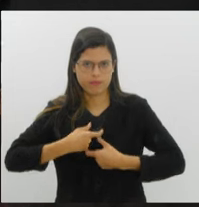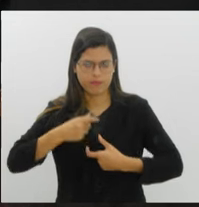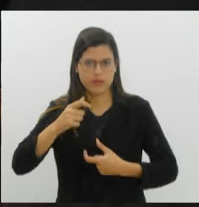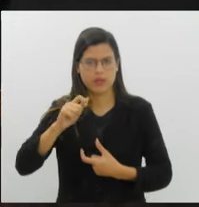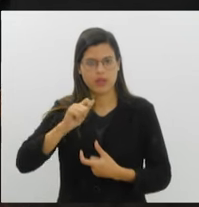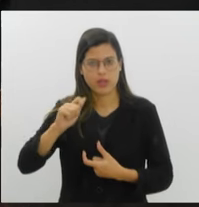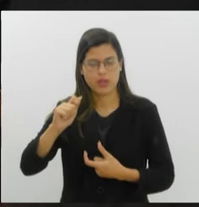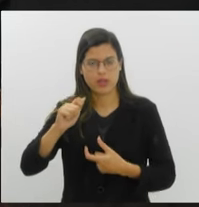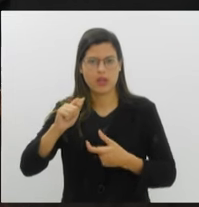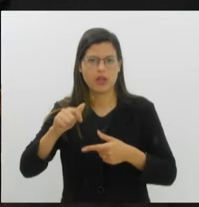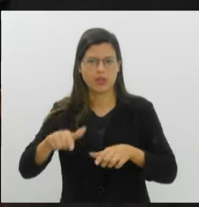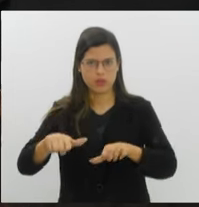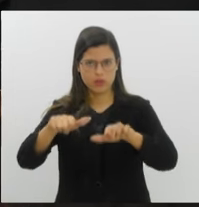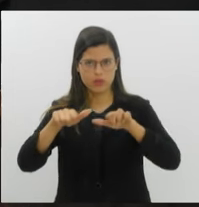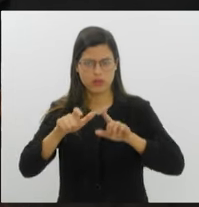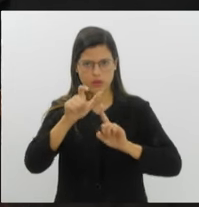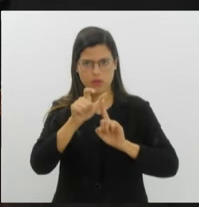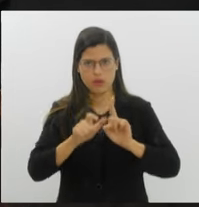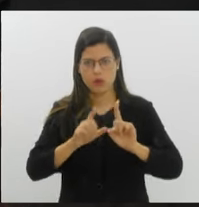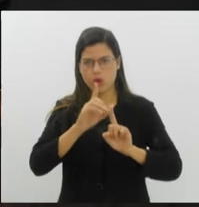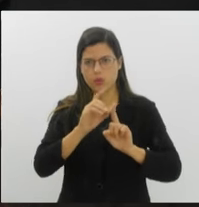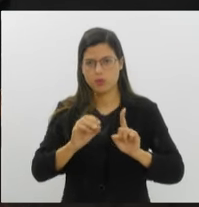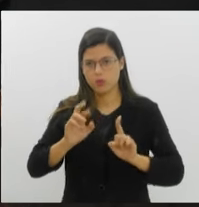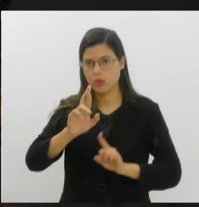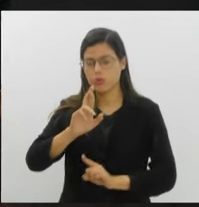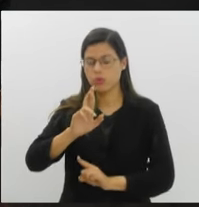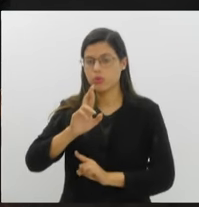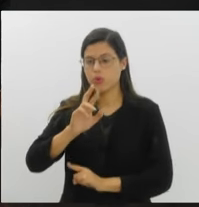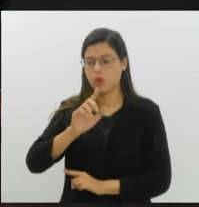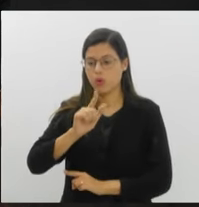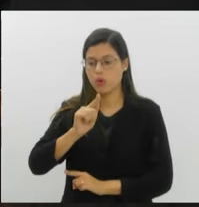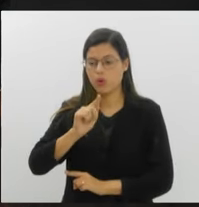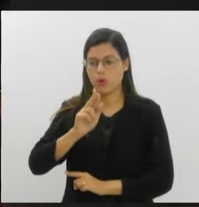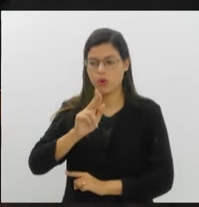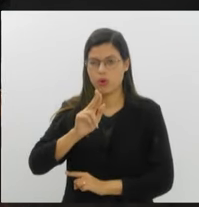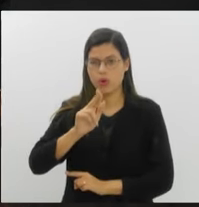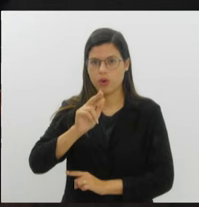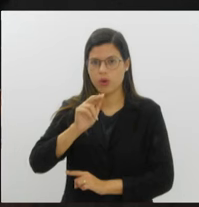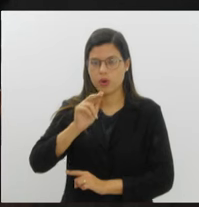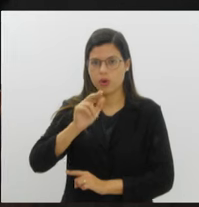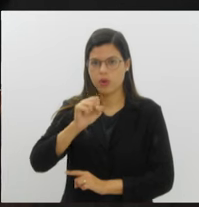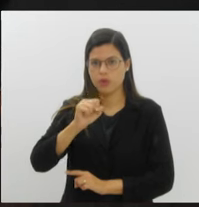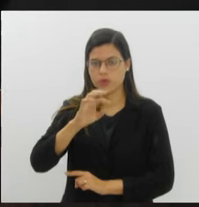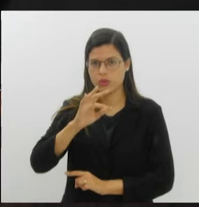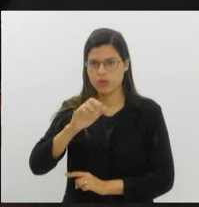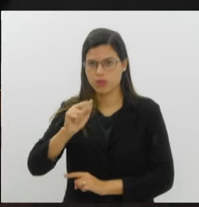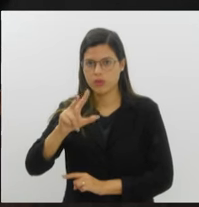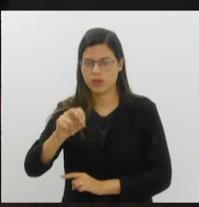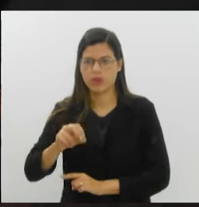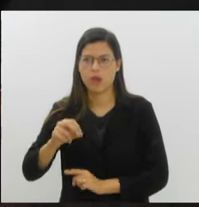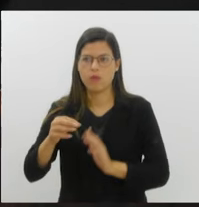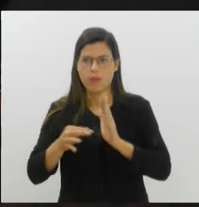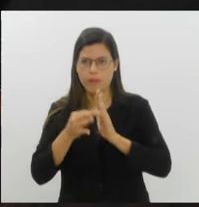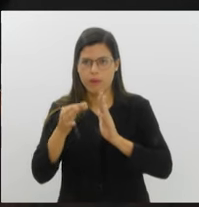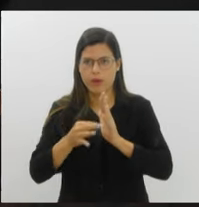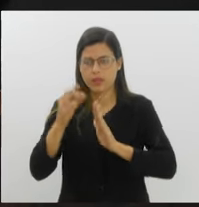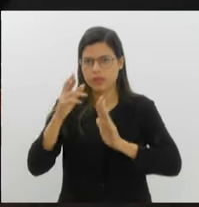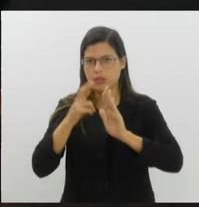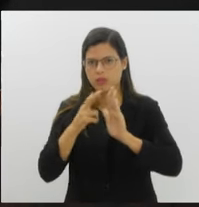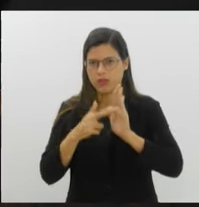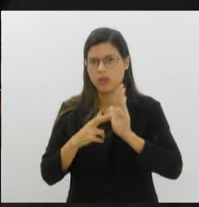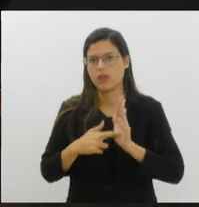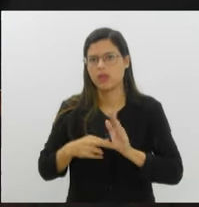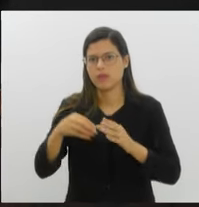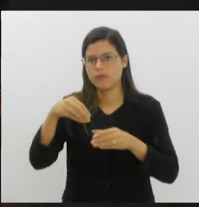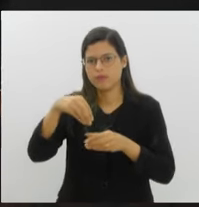respectivo diploma ao ilustríssimo senhor doutor Gustavo Henrique Brunetta Fontinelli. Parecer da Comissão de Normas Internas e